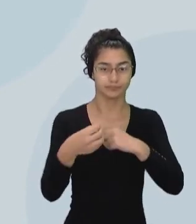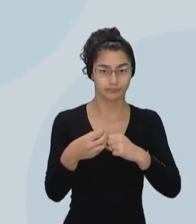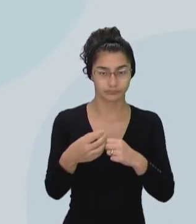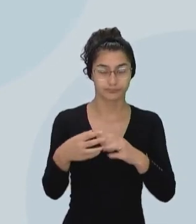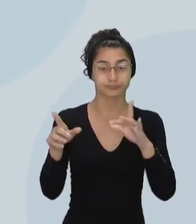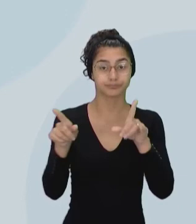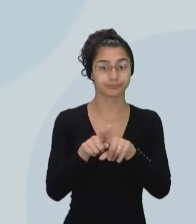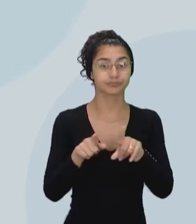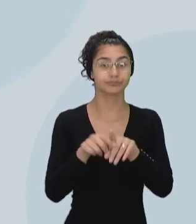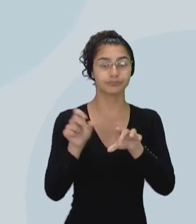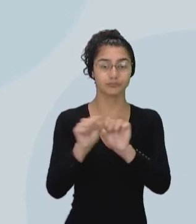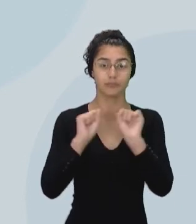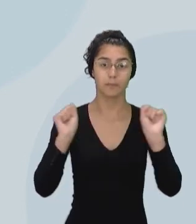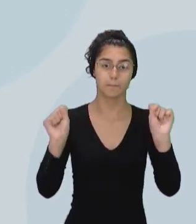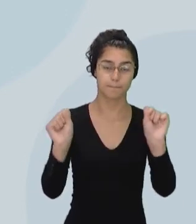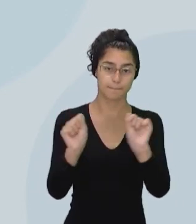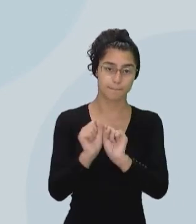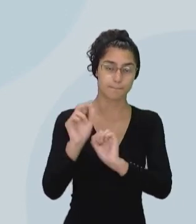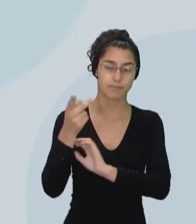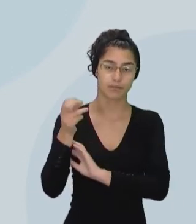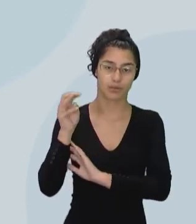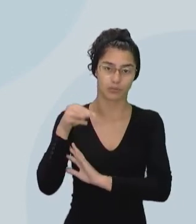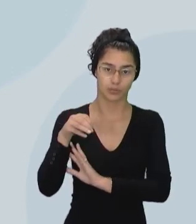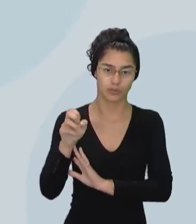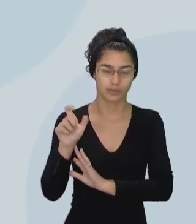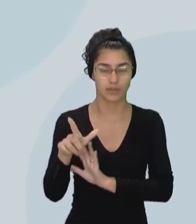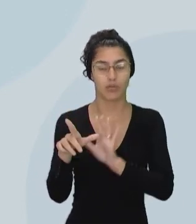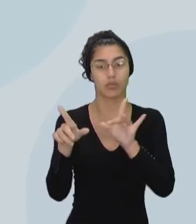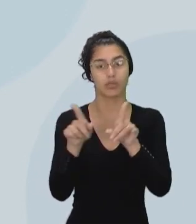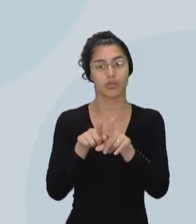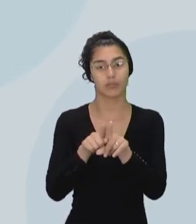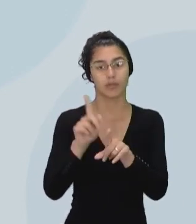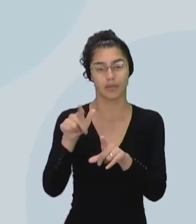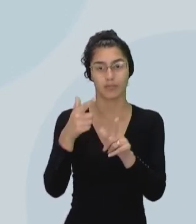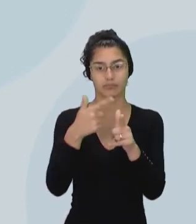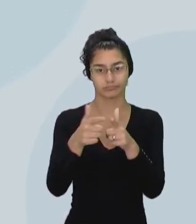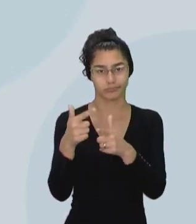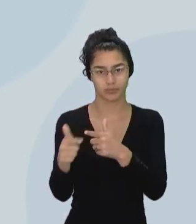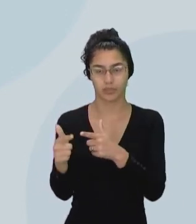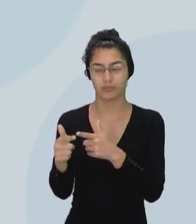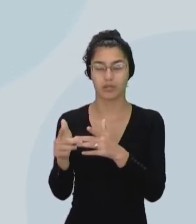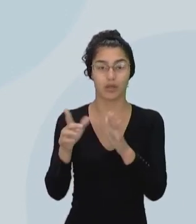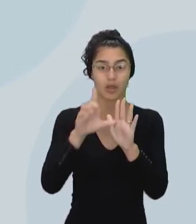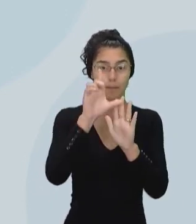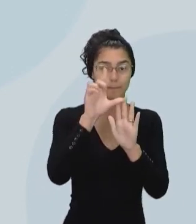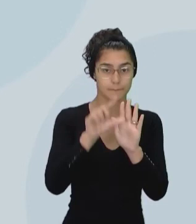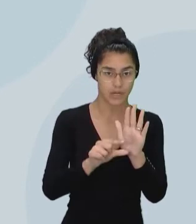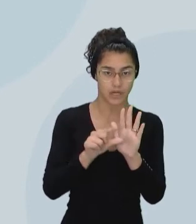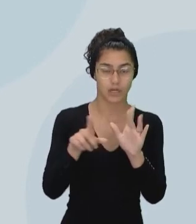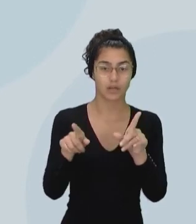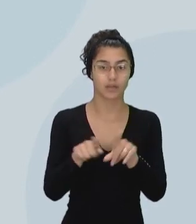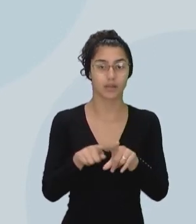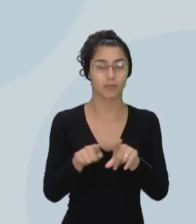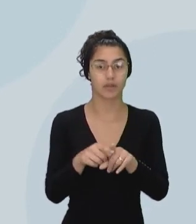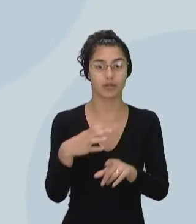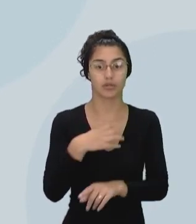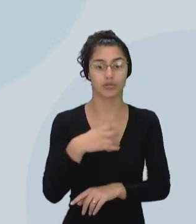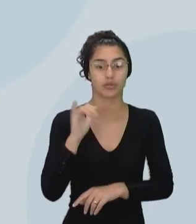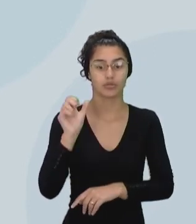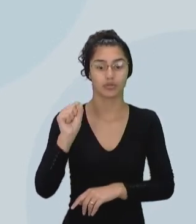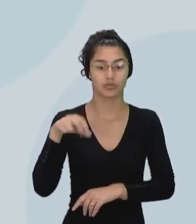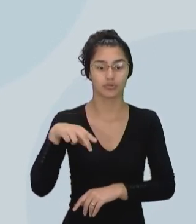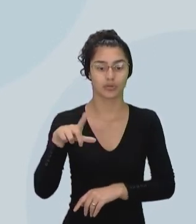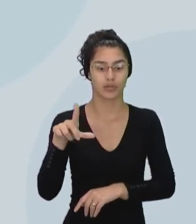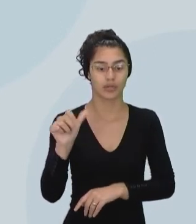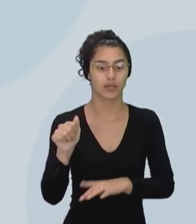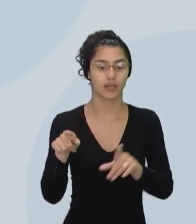disso, o sistema hormonal também aí, olha, é afetado com a redução dos níveis de insulina